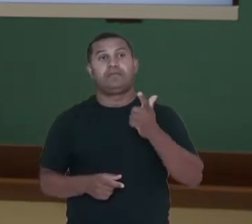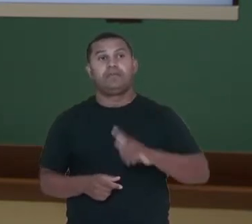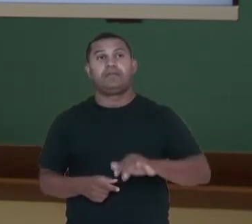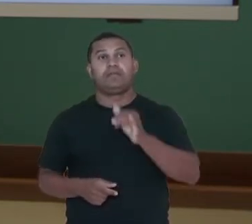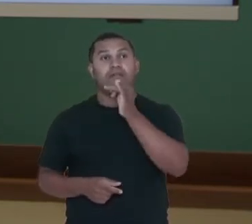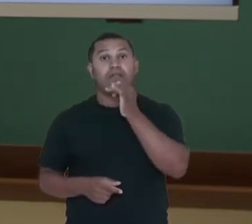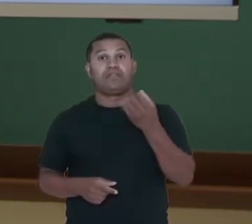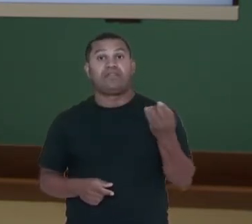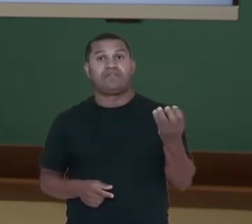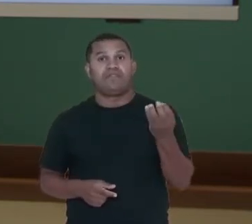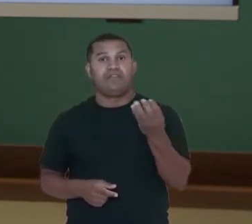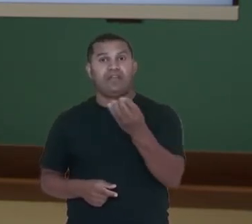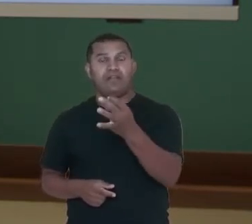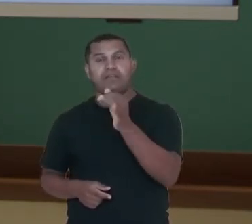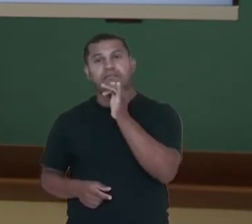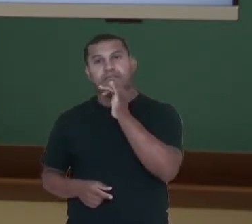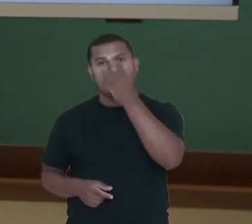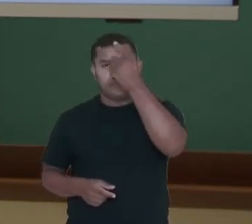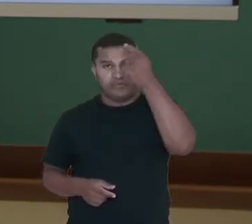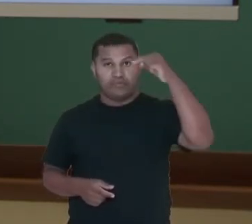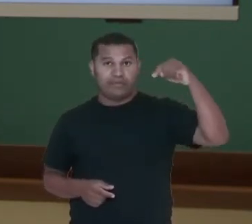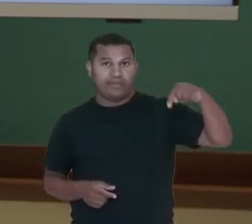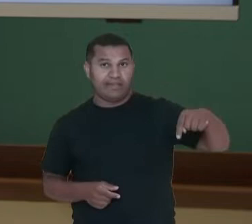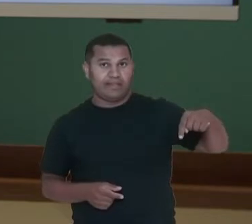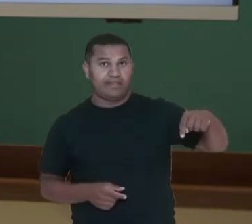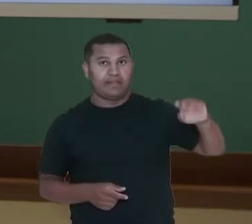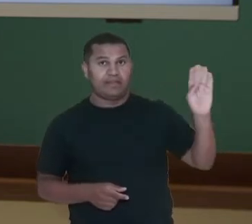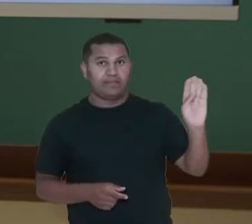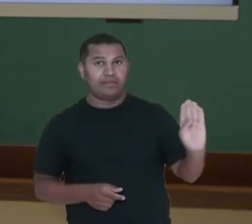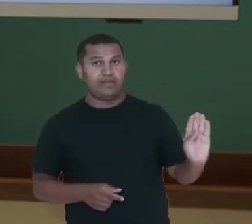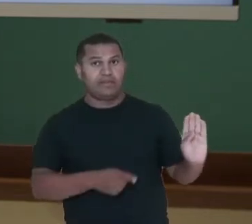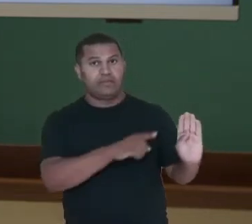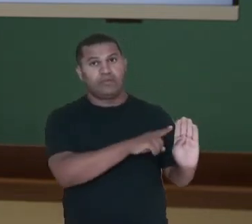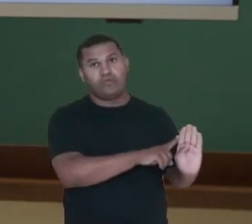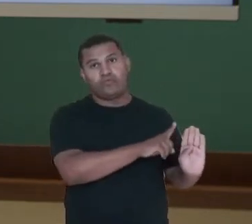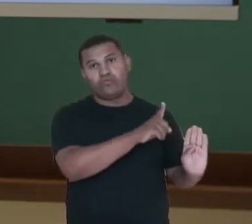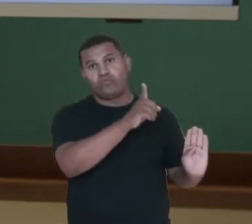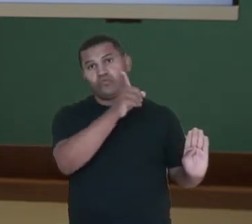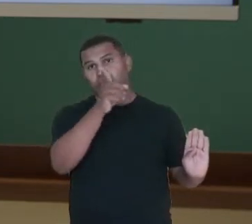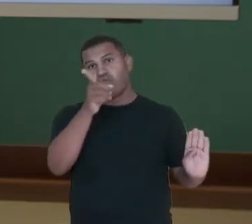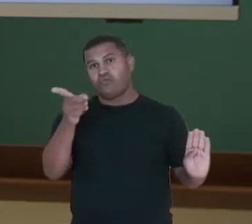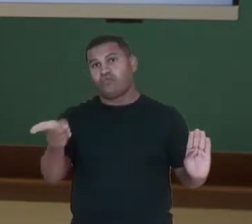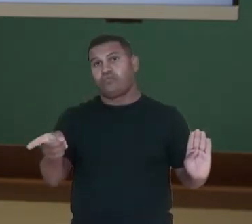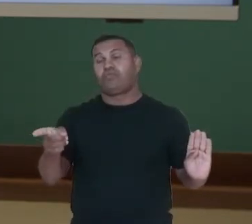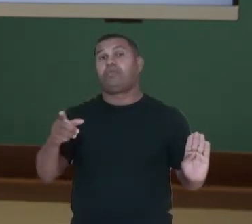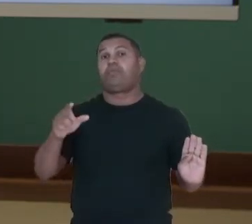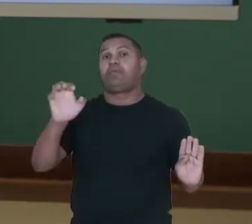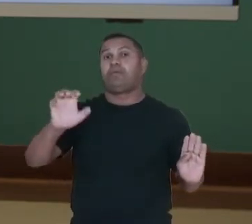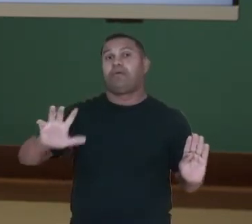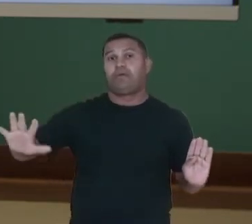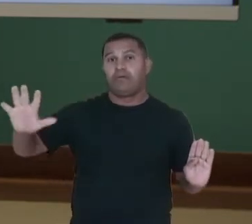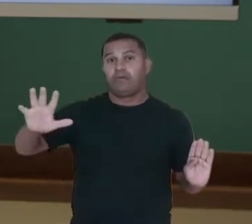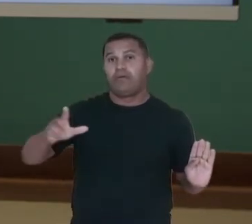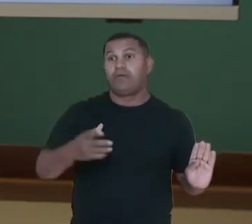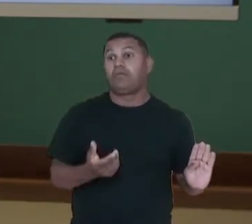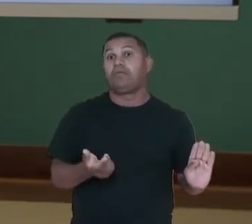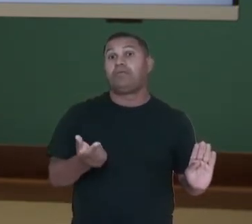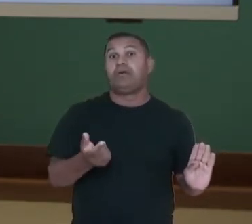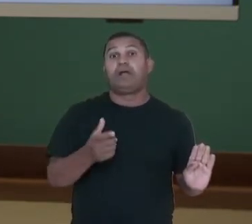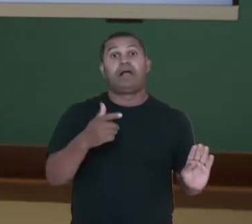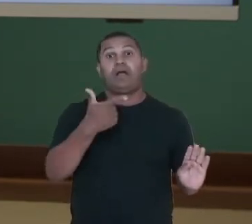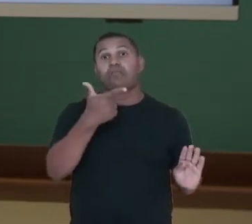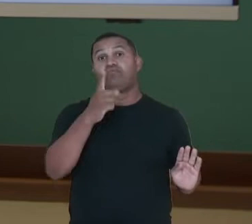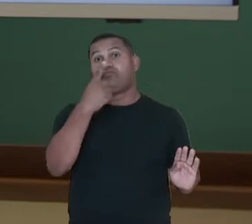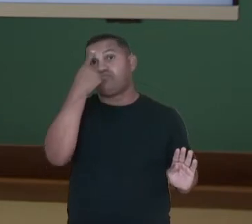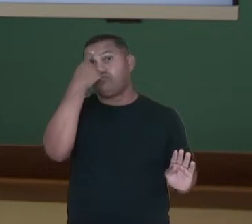viagens internacionais, né, então hoje em dia, em 24 horas, nós estamos lá do outro lado do mundo, então temos